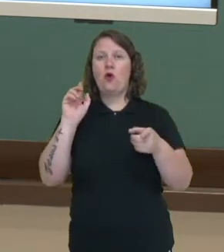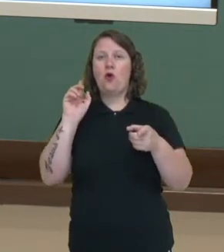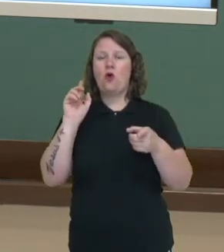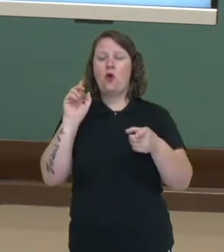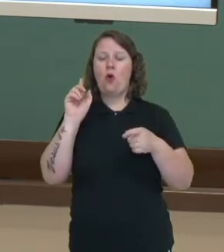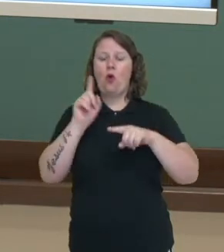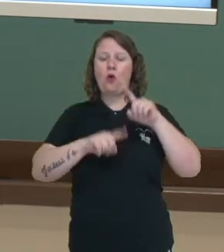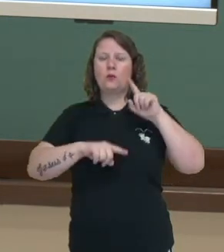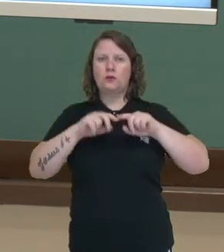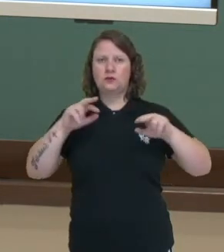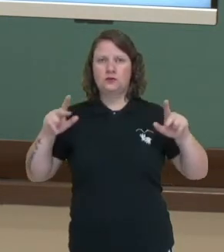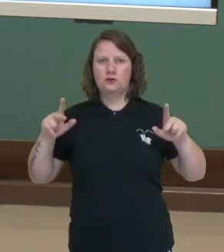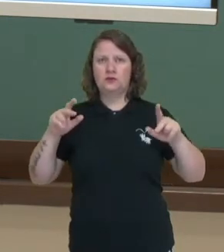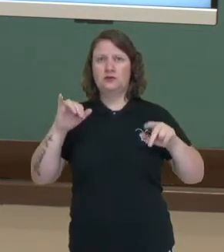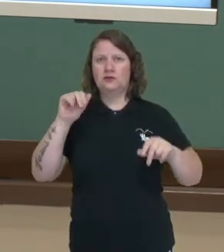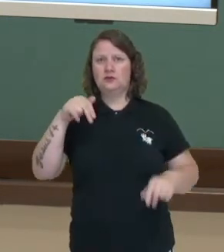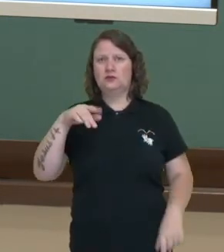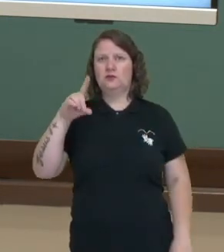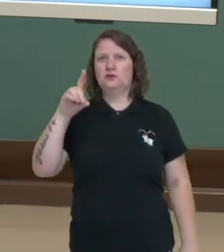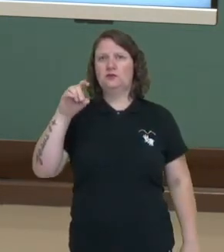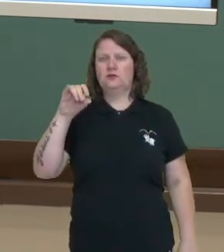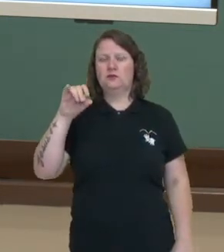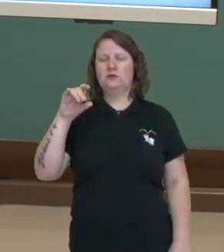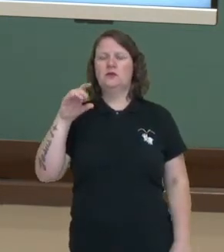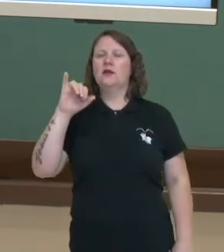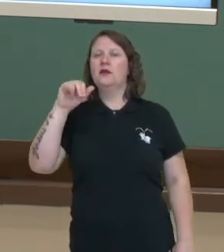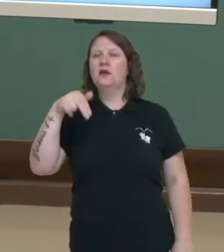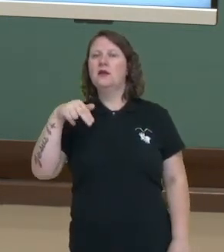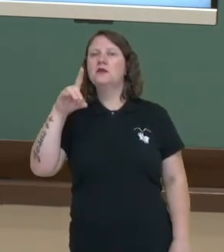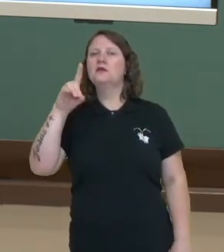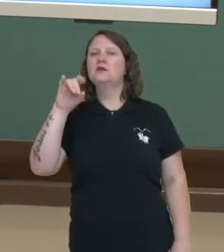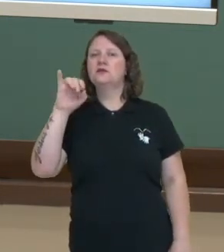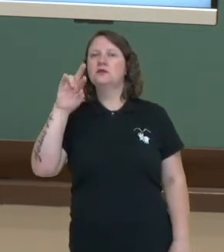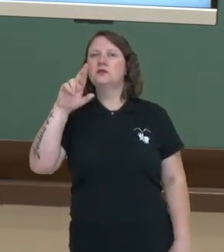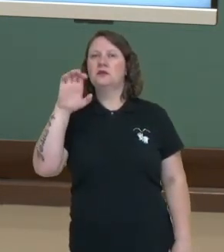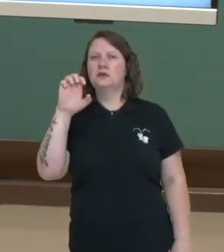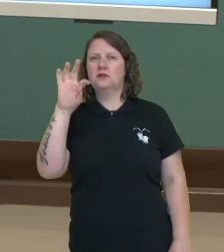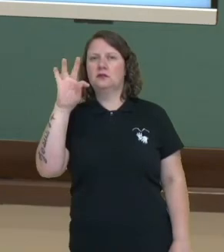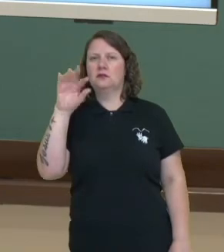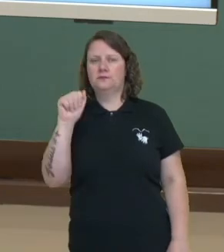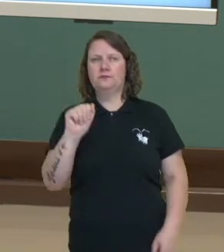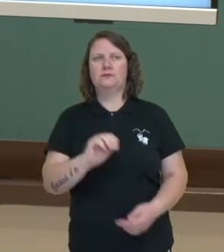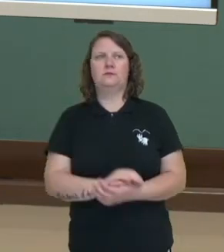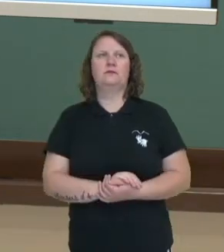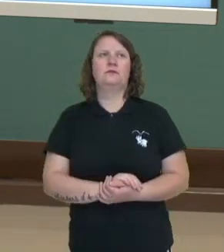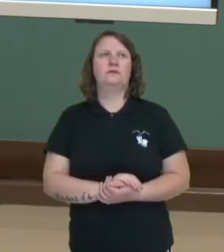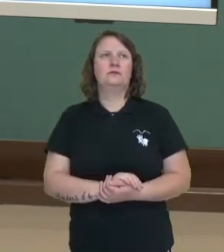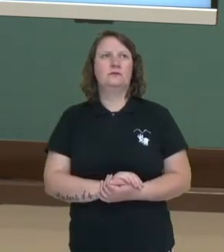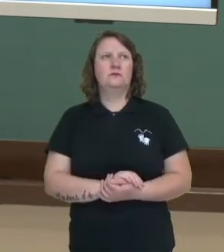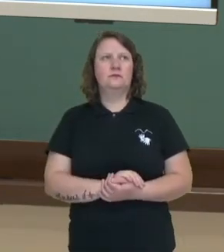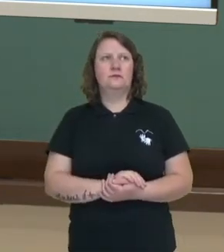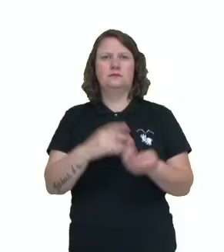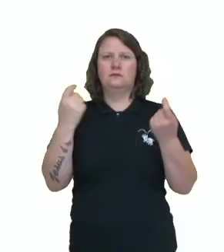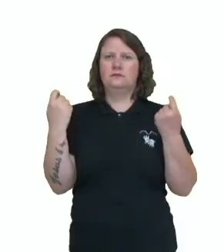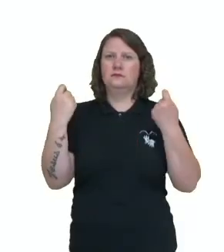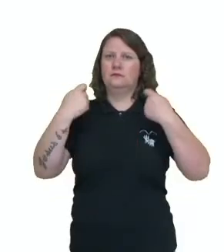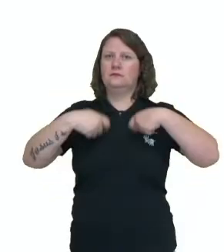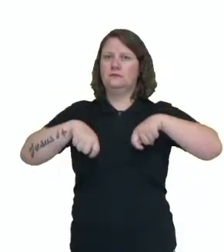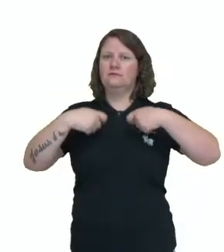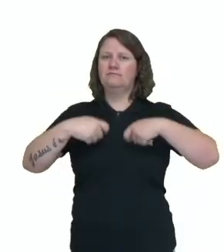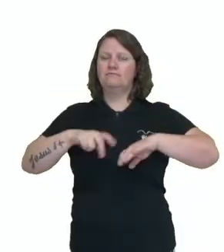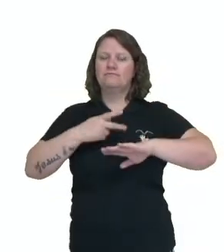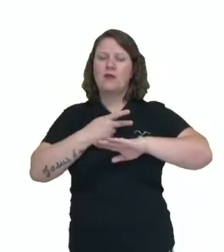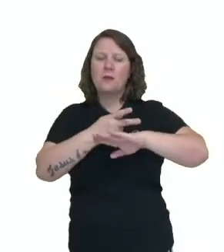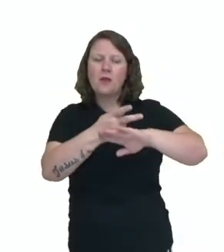indireta. Um outro exemplo de uma nova função exercida pela oração. É necessário que se